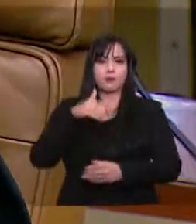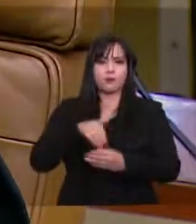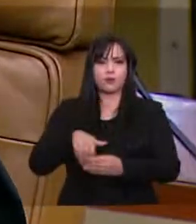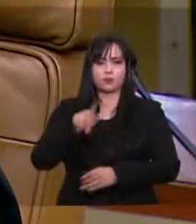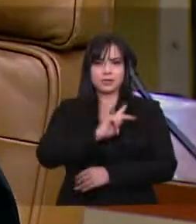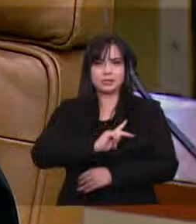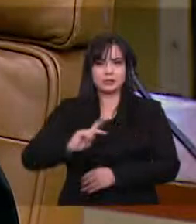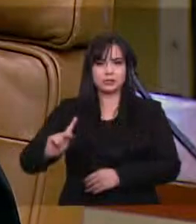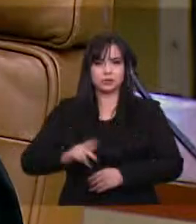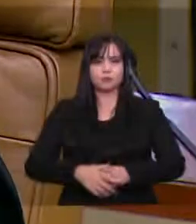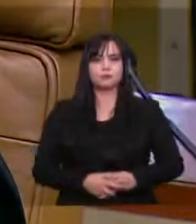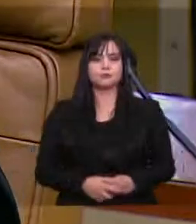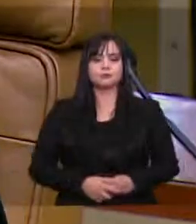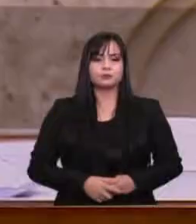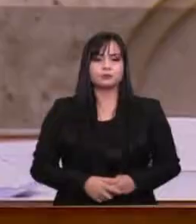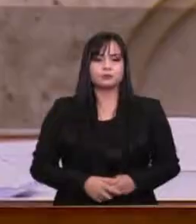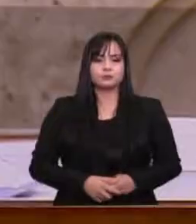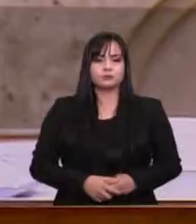votos